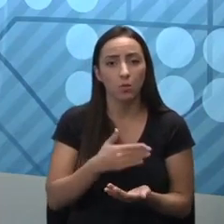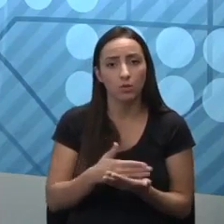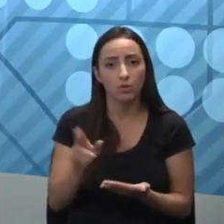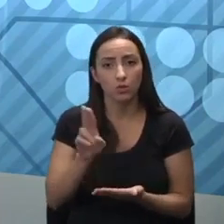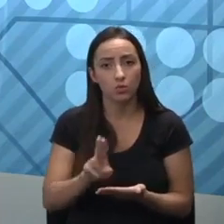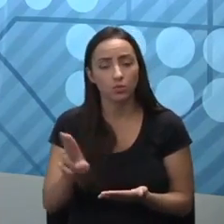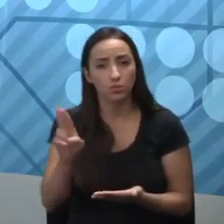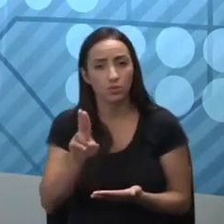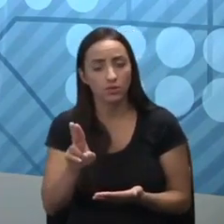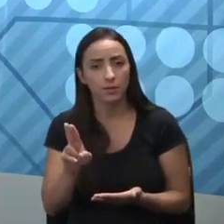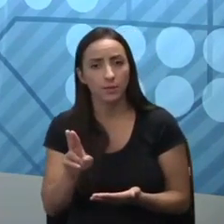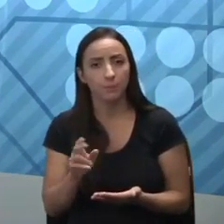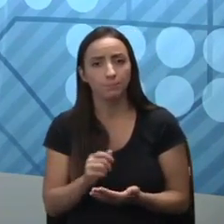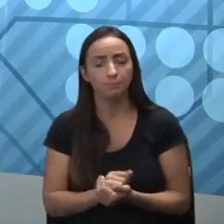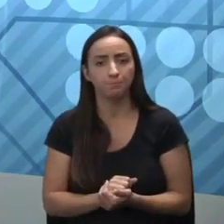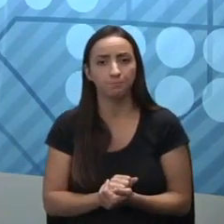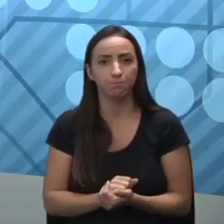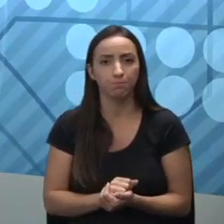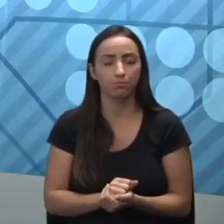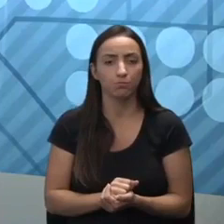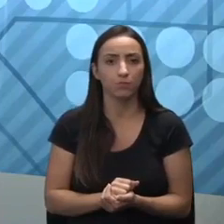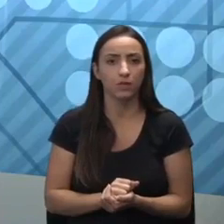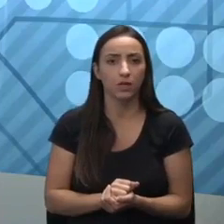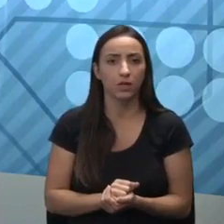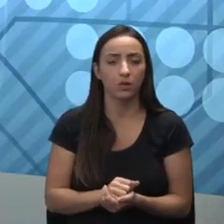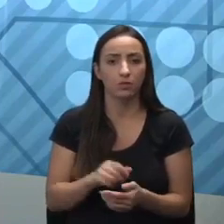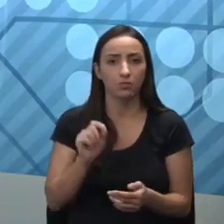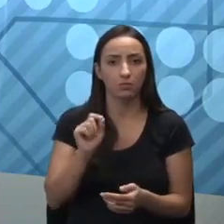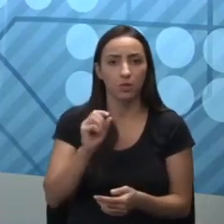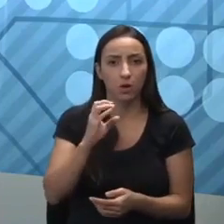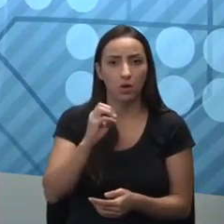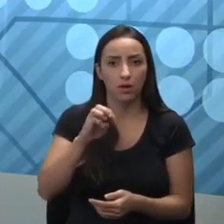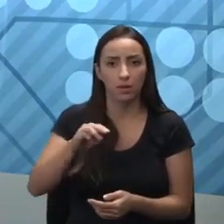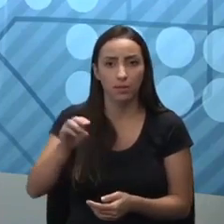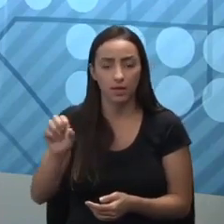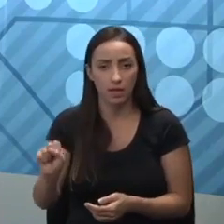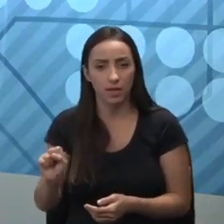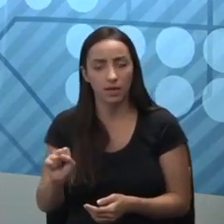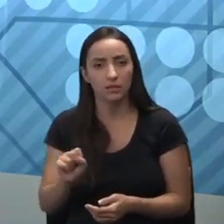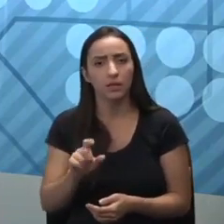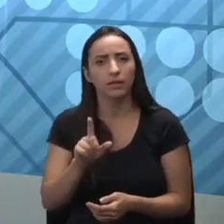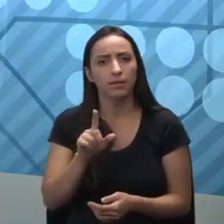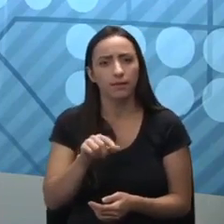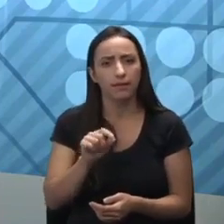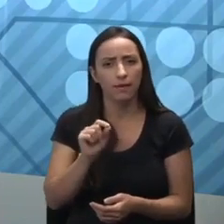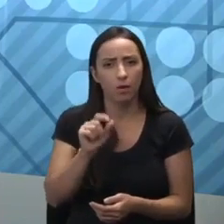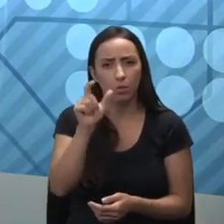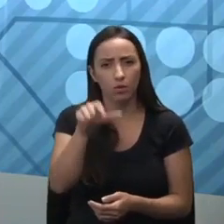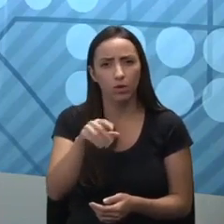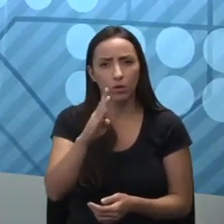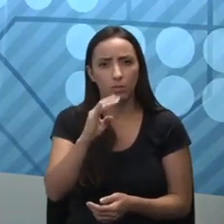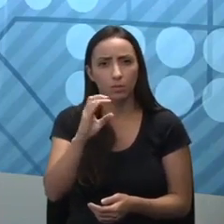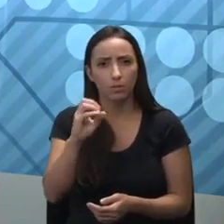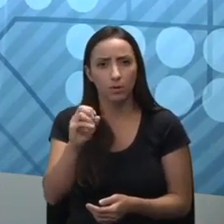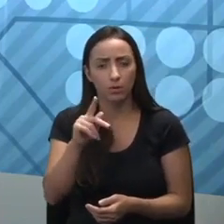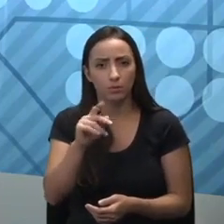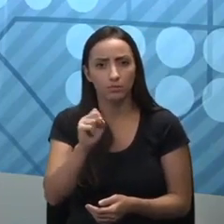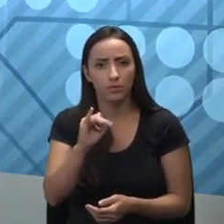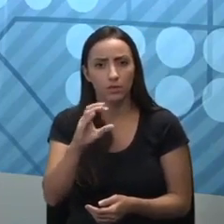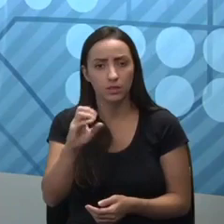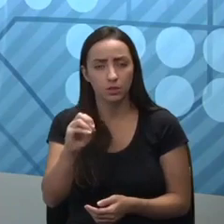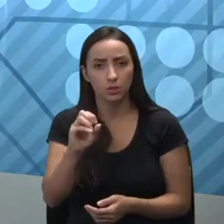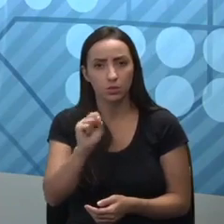mais próximo da Organização Mundial da Saúde, o critério do modelo biopsicossocial,